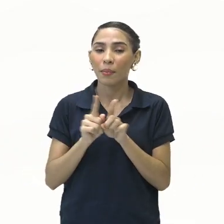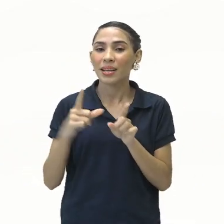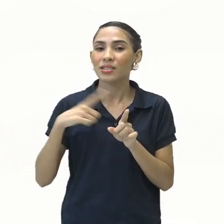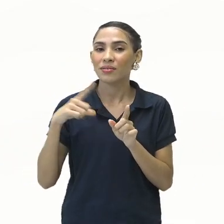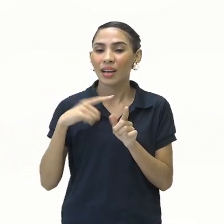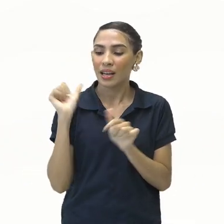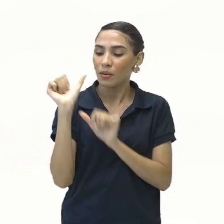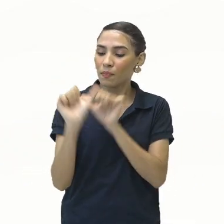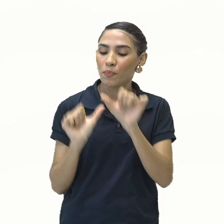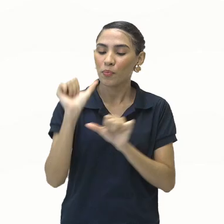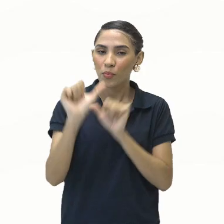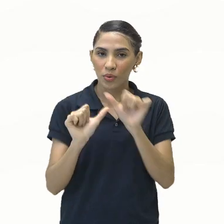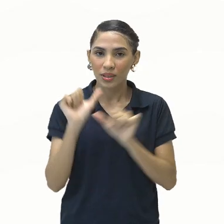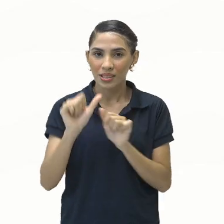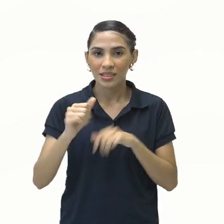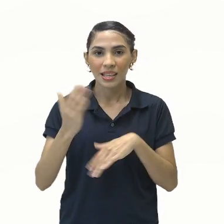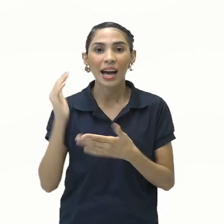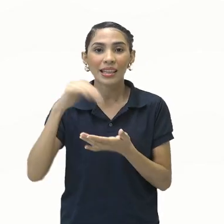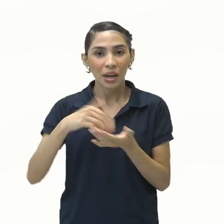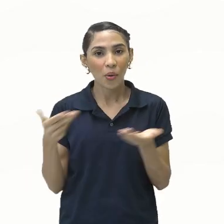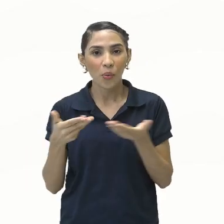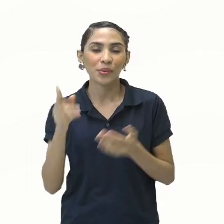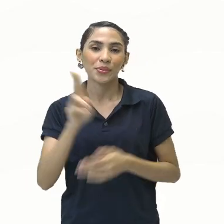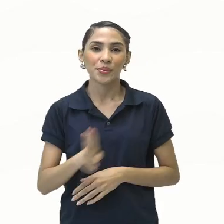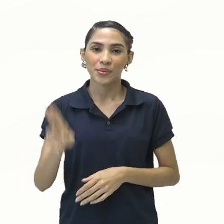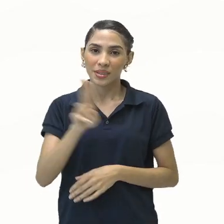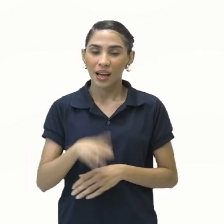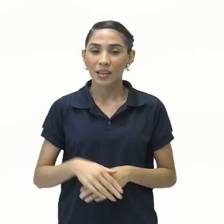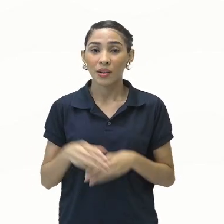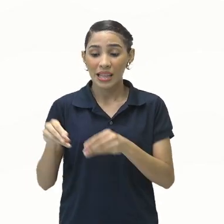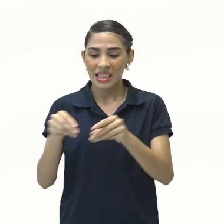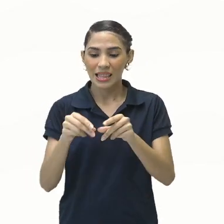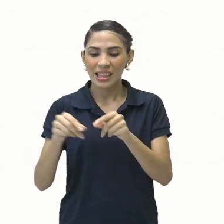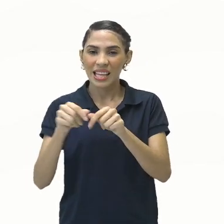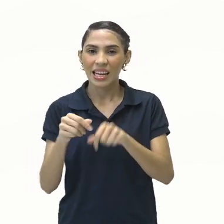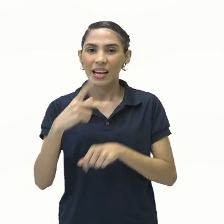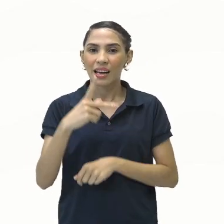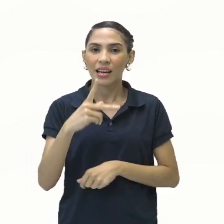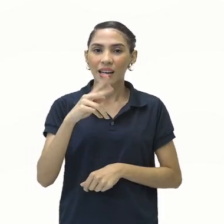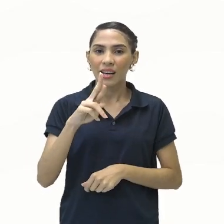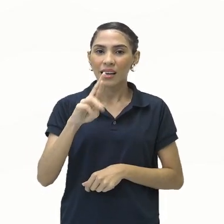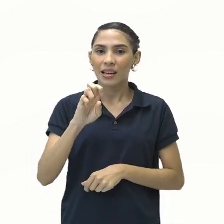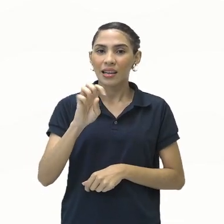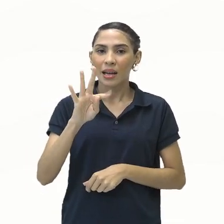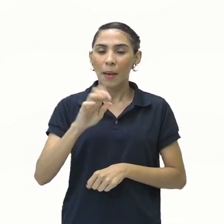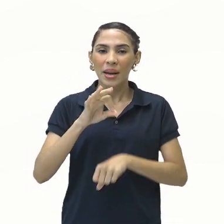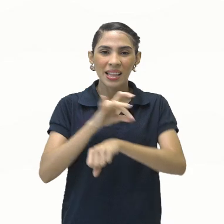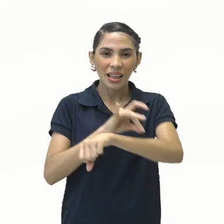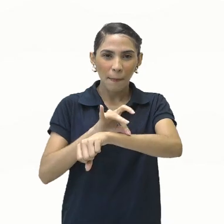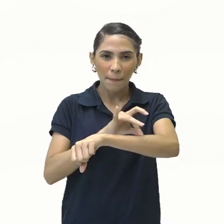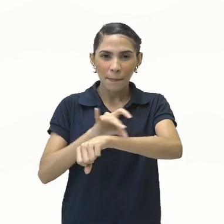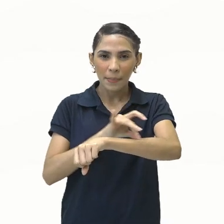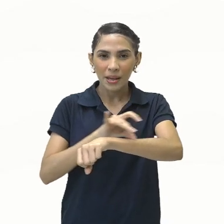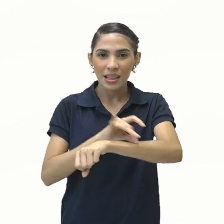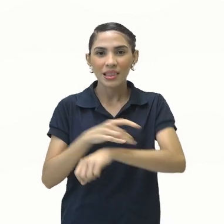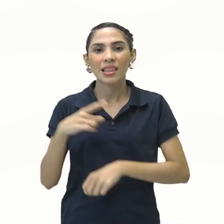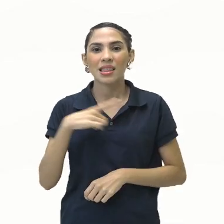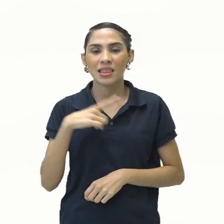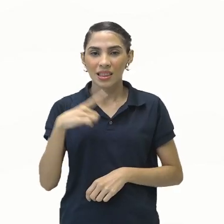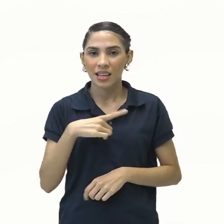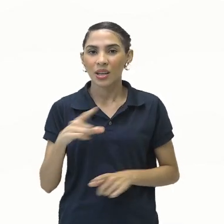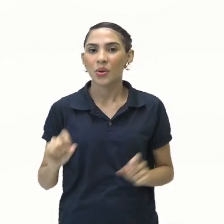que continuam sendo utilizados até hoje. Né, a terra preta, essa característica, né, da terra preta tem